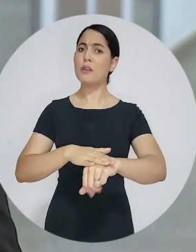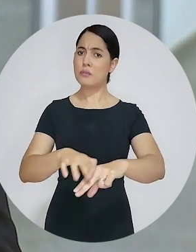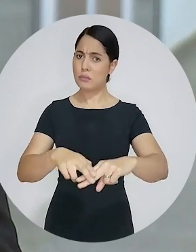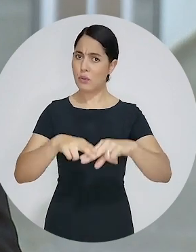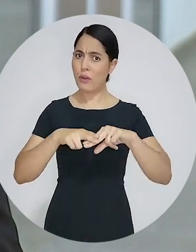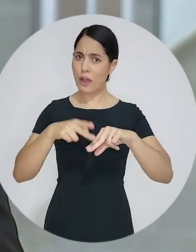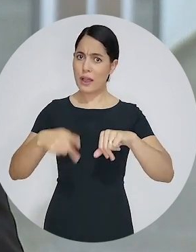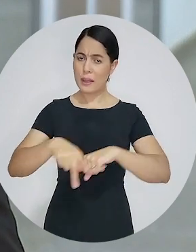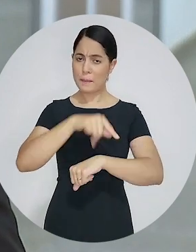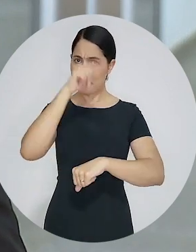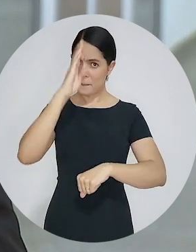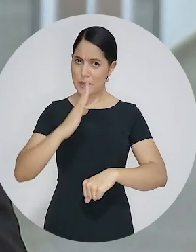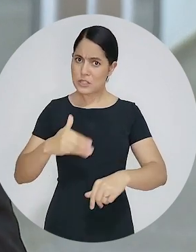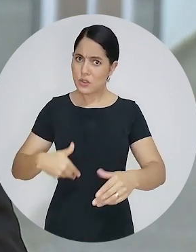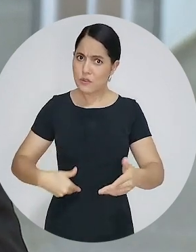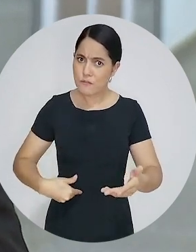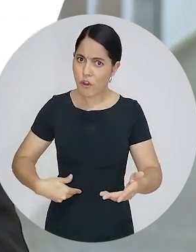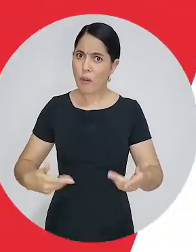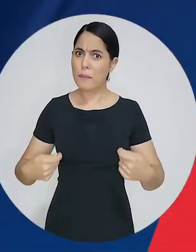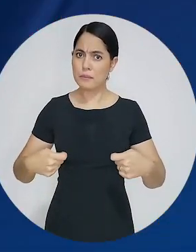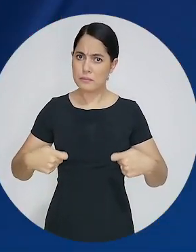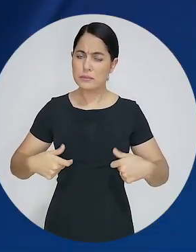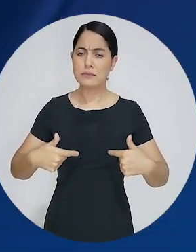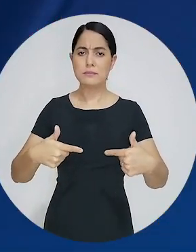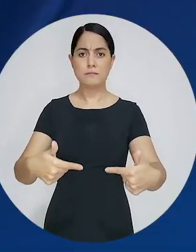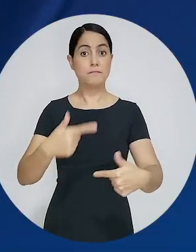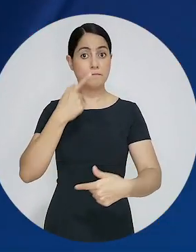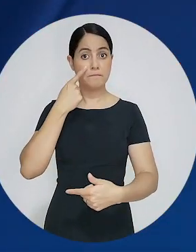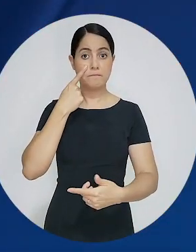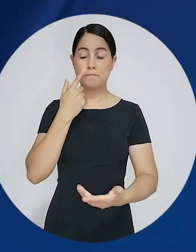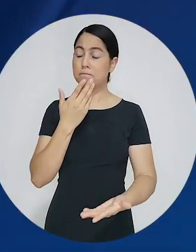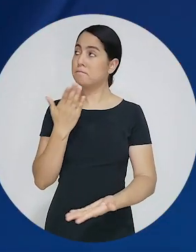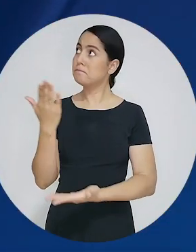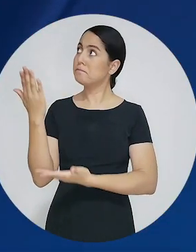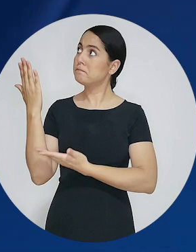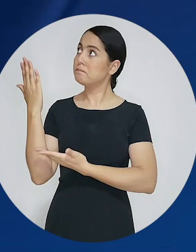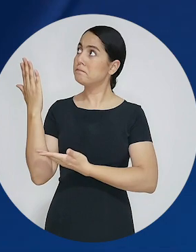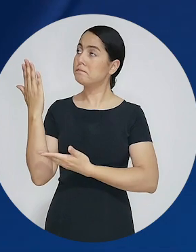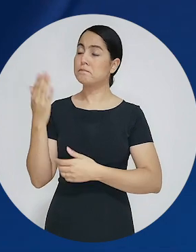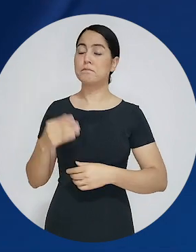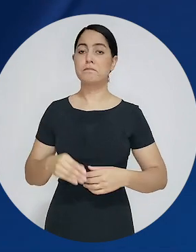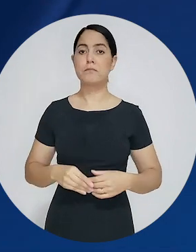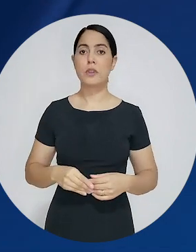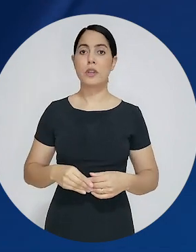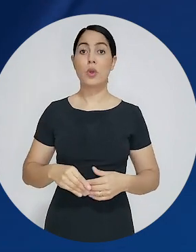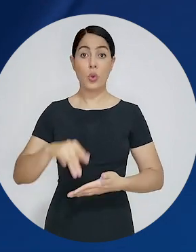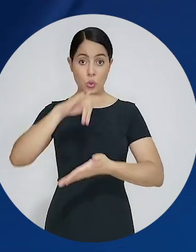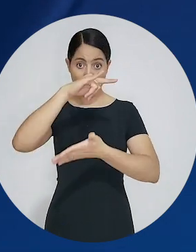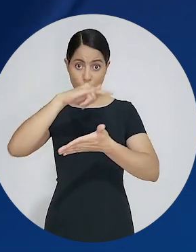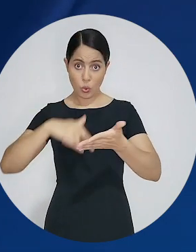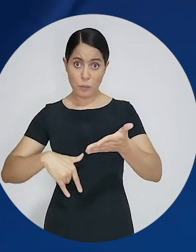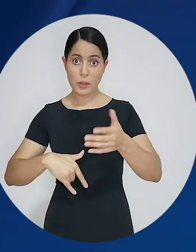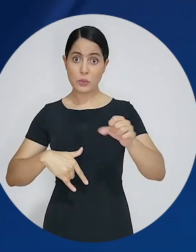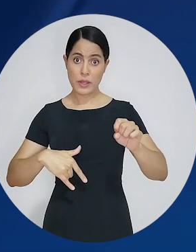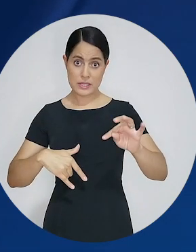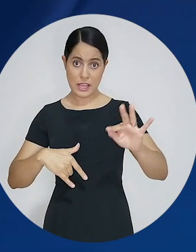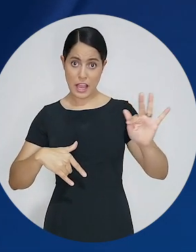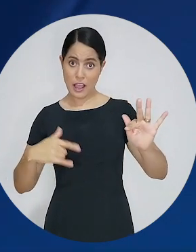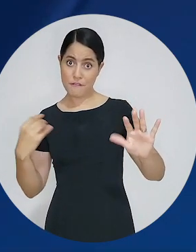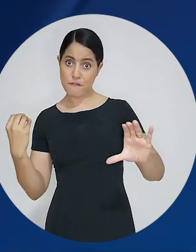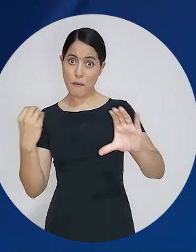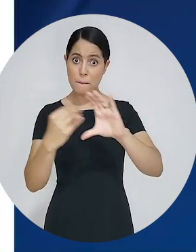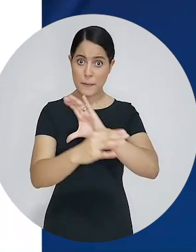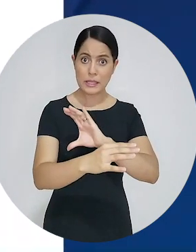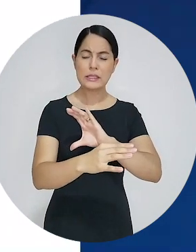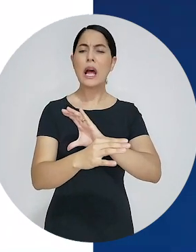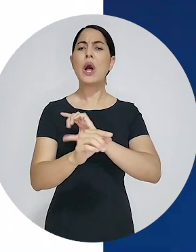no Brasil. Veja. O documento encaminhado ao STF destaca que a atual gestão do governo